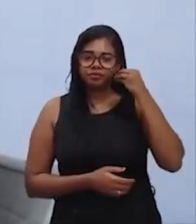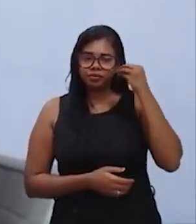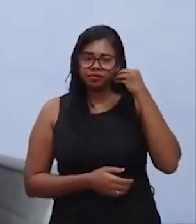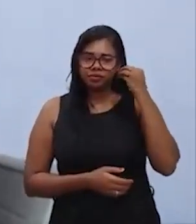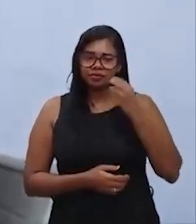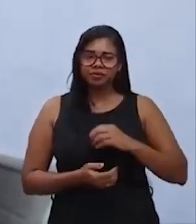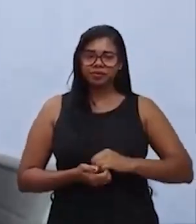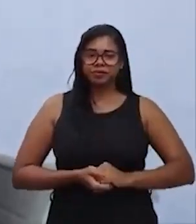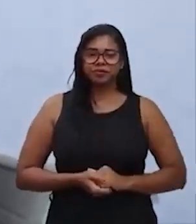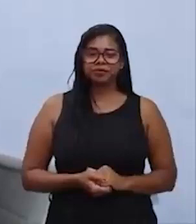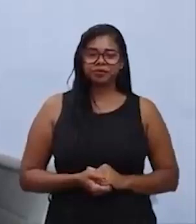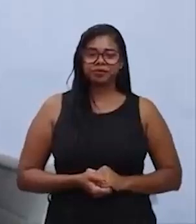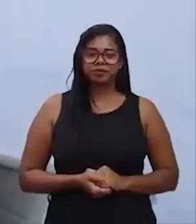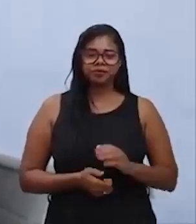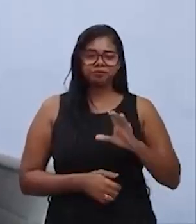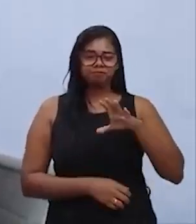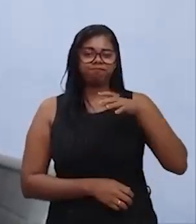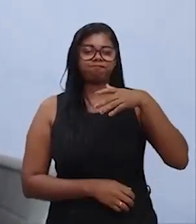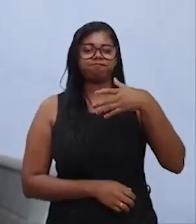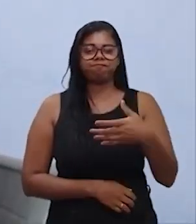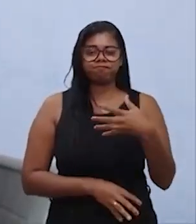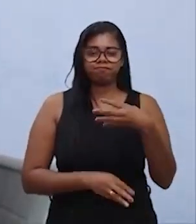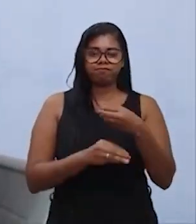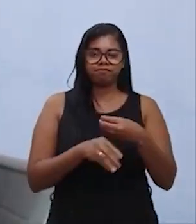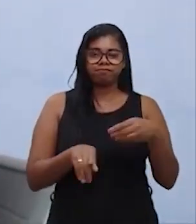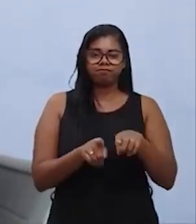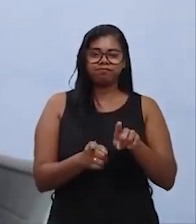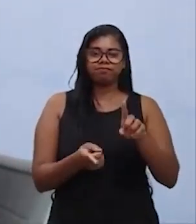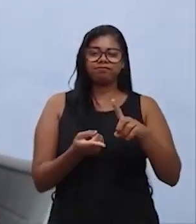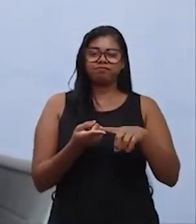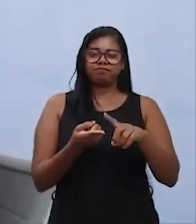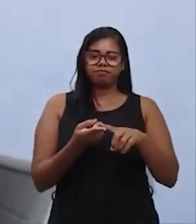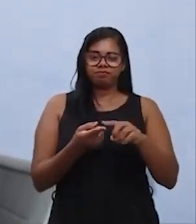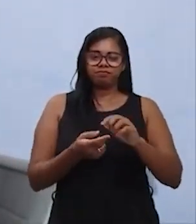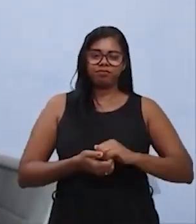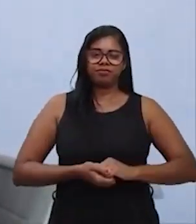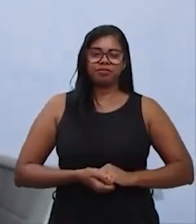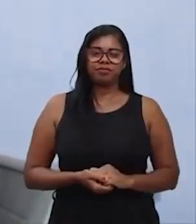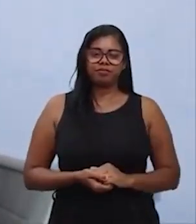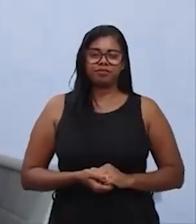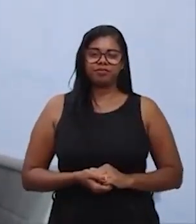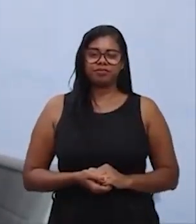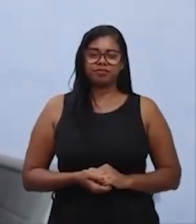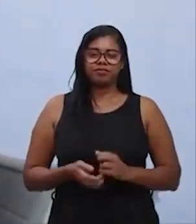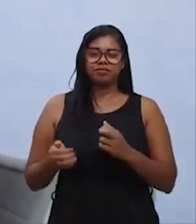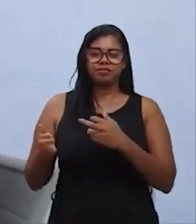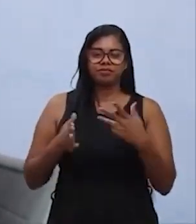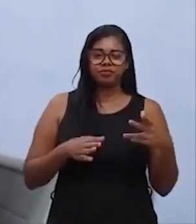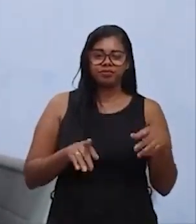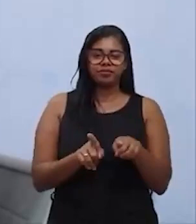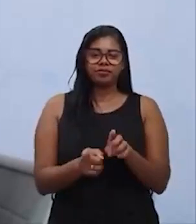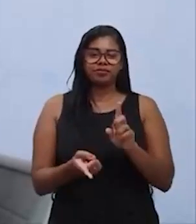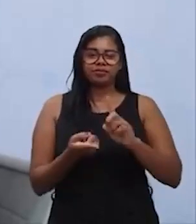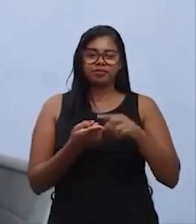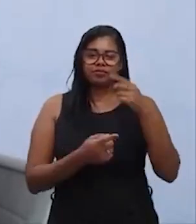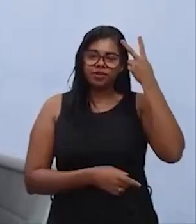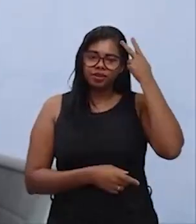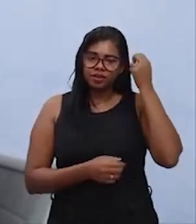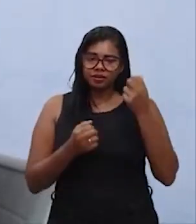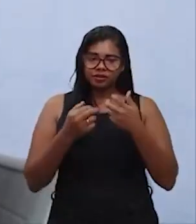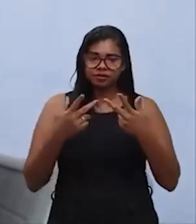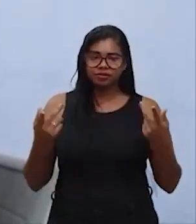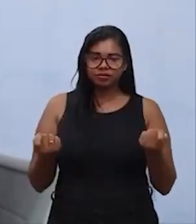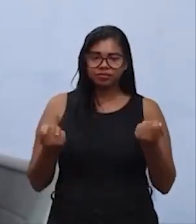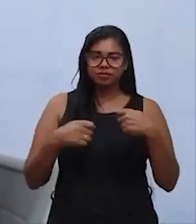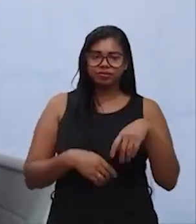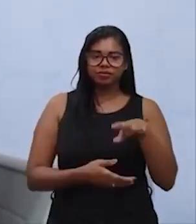experiência, né? É sobre você se esforçar, é sobre também fazer várias vezes, repetidas vezes, né? A mesma coisa para que